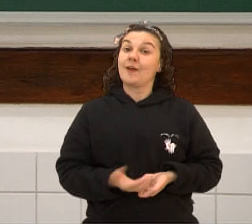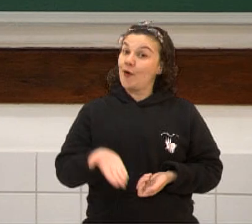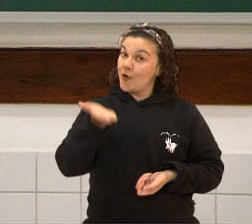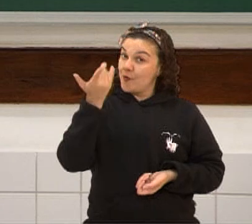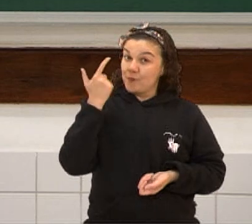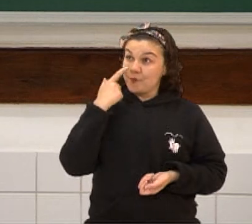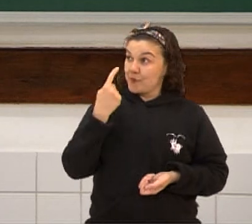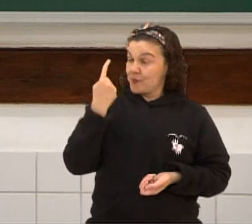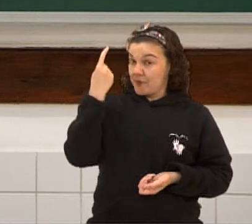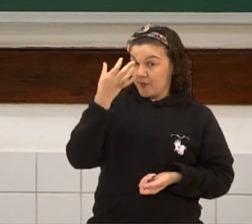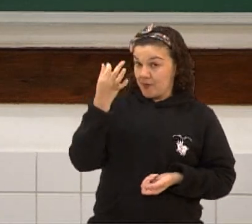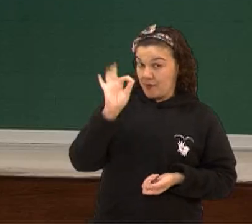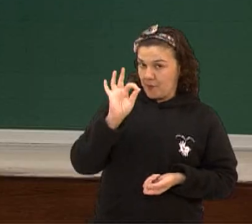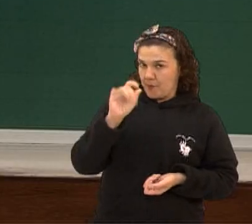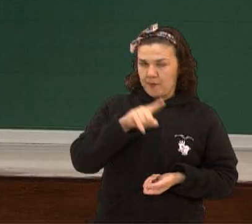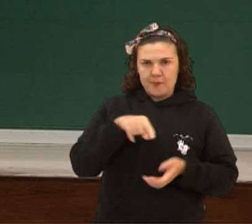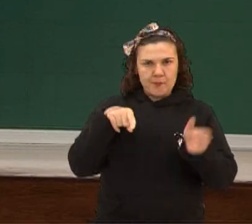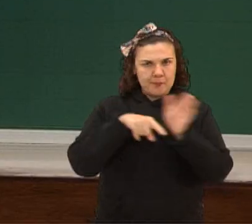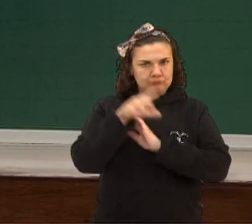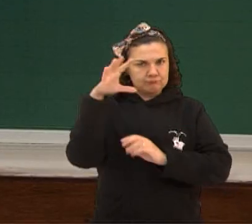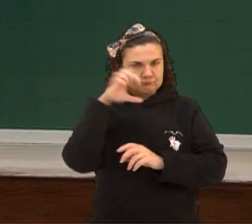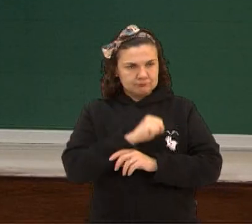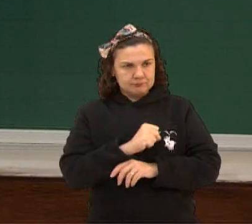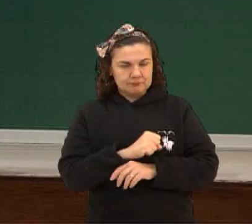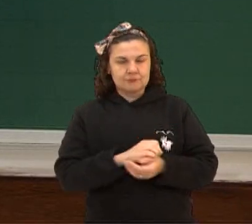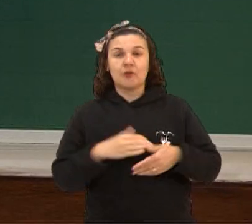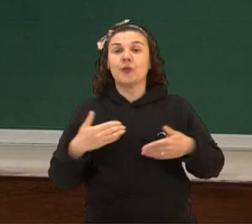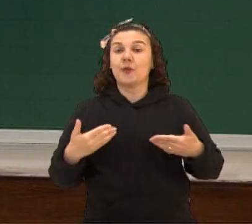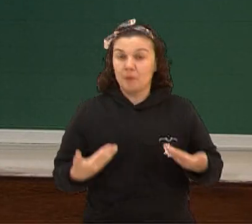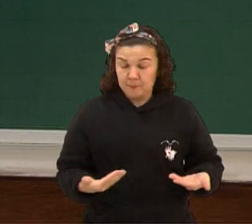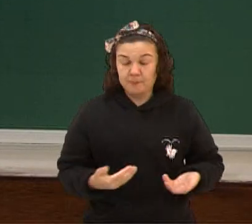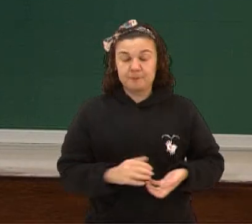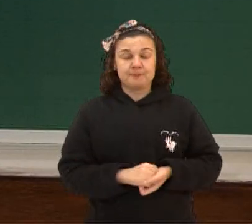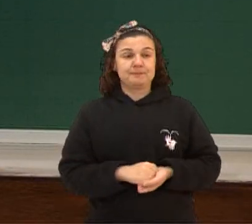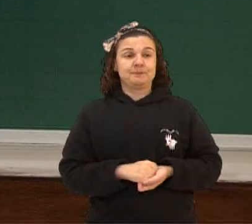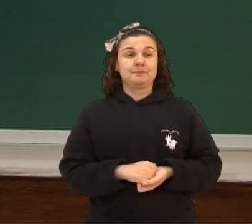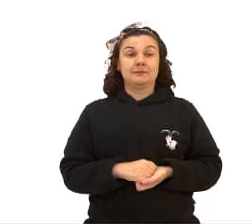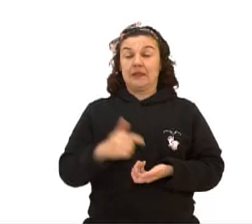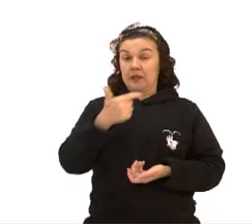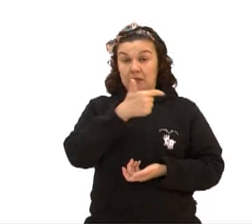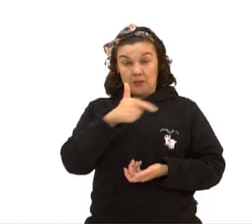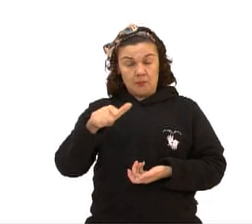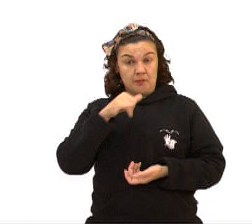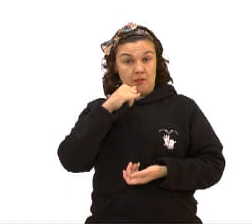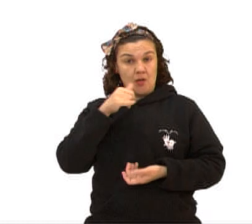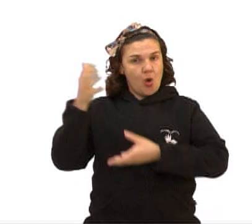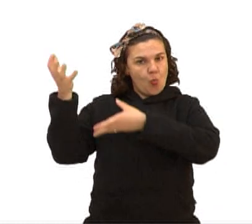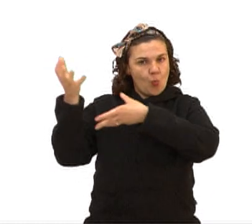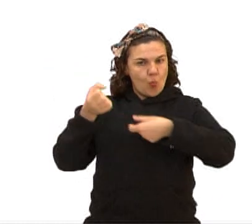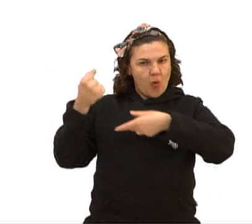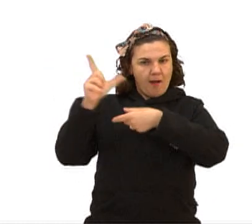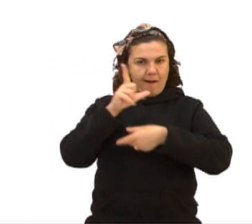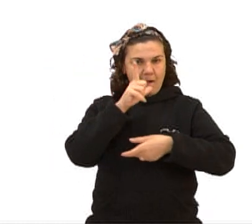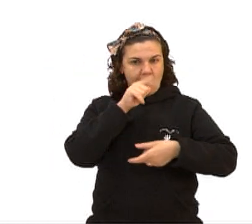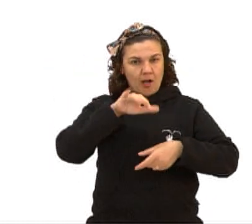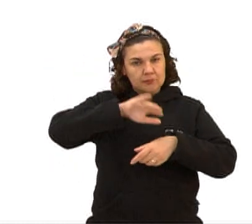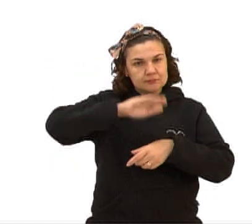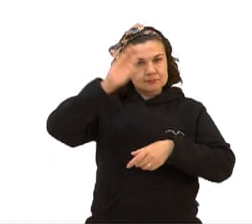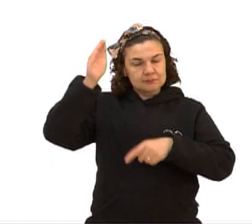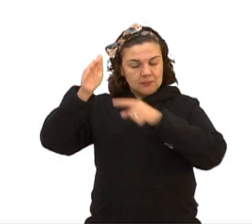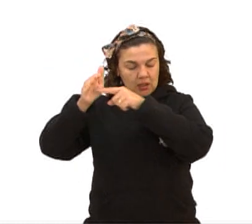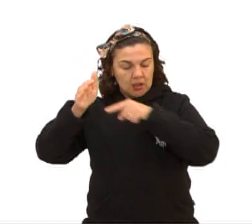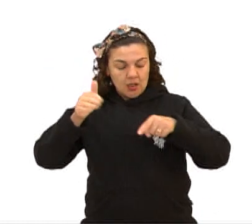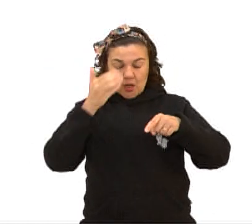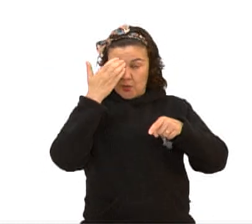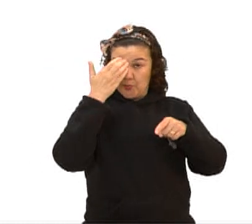Vamos lá então, pessoal, vamos à correção do nosso primeiro e único quiz dessa aula. Sem energia elétrica para o bombeamento da água desde a Serra do Mar até a